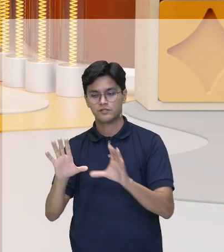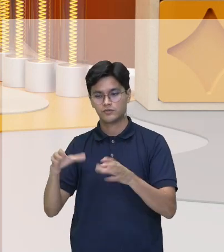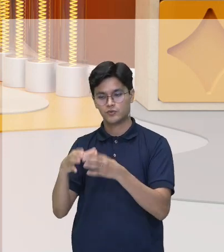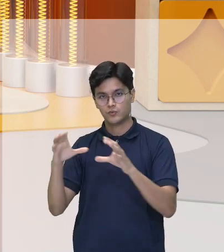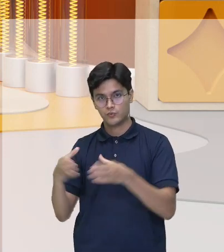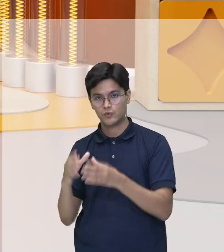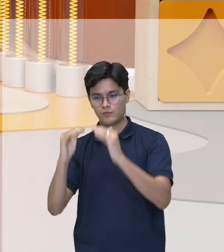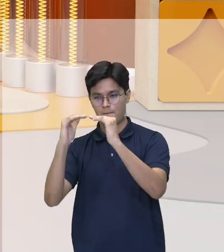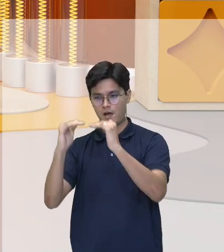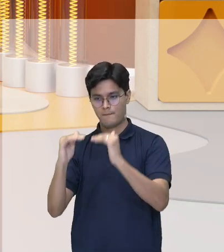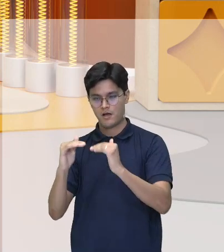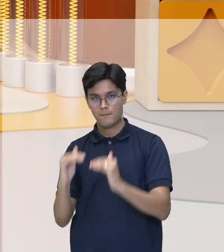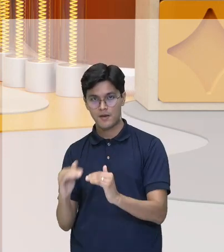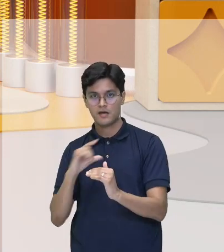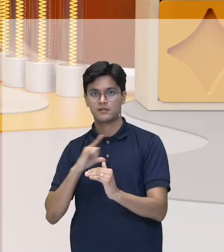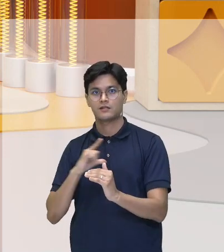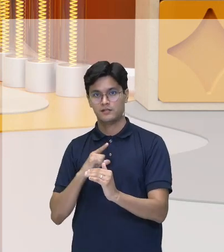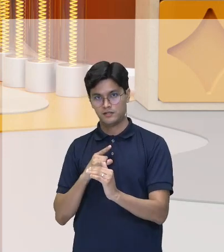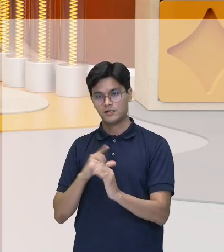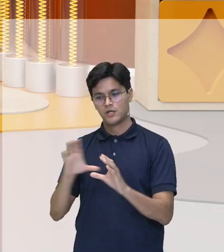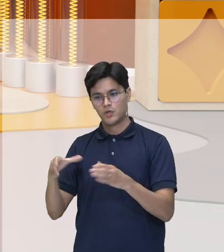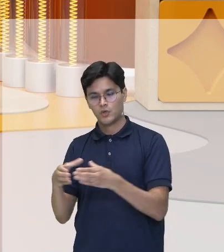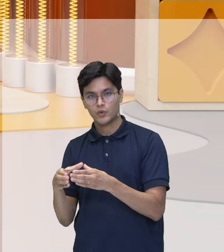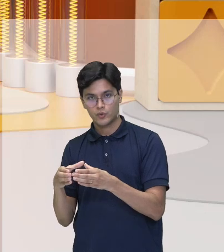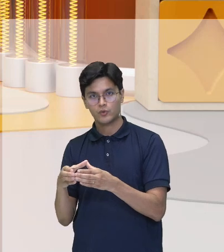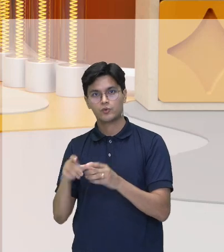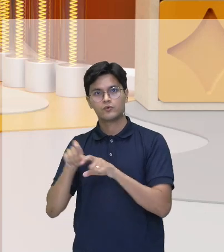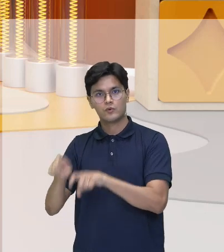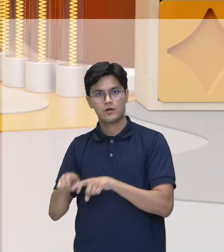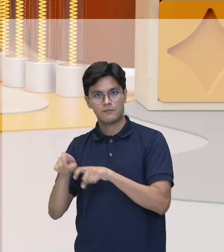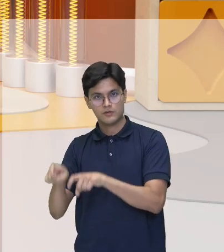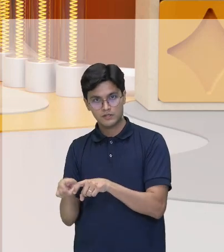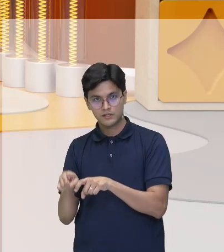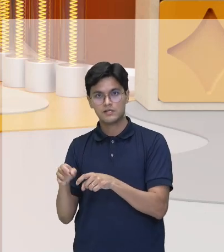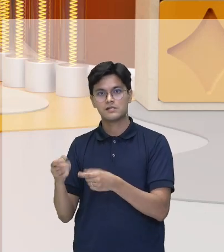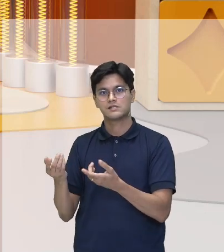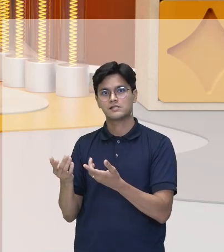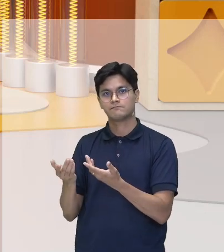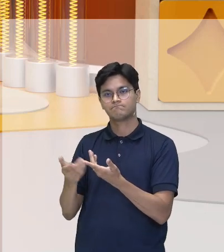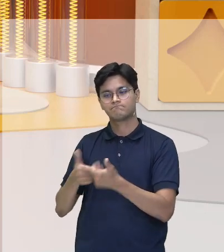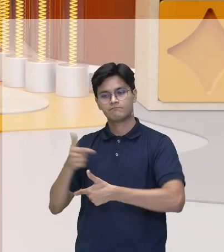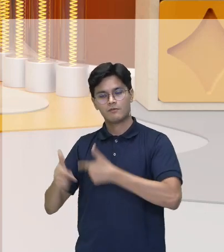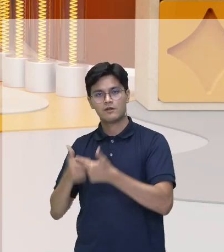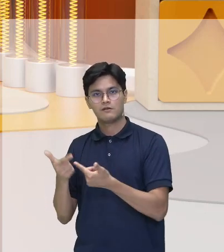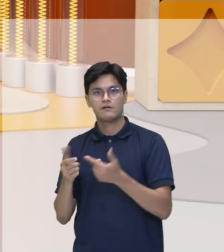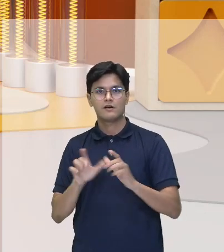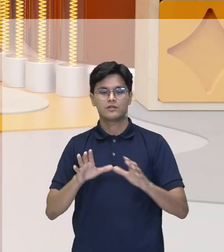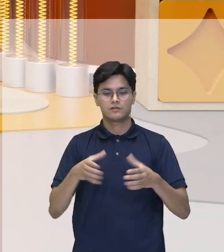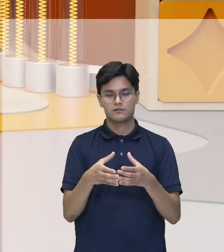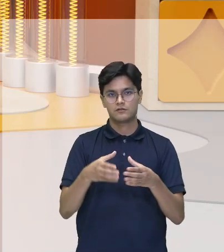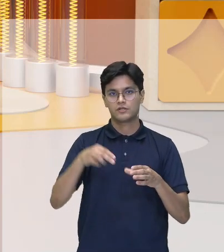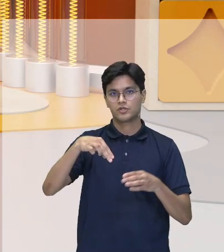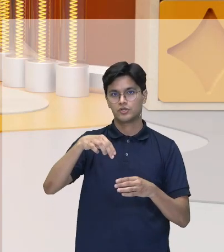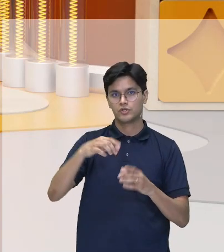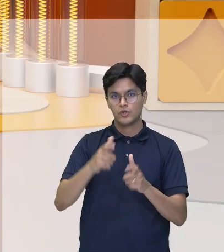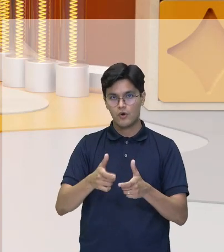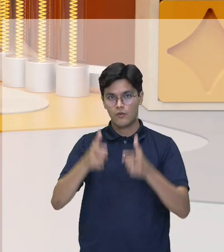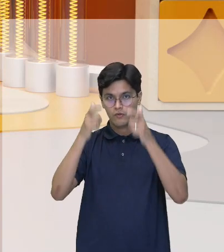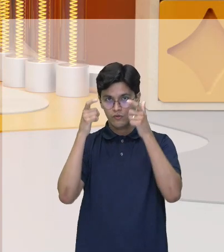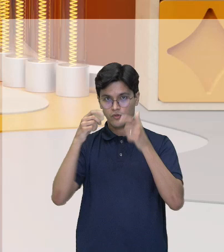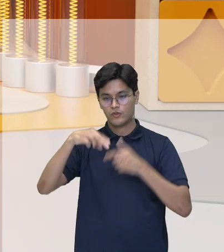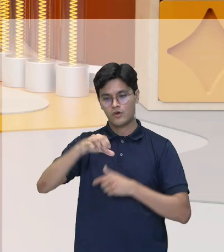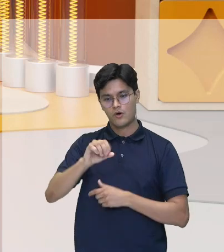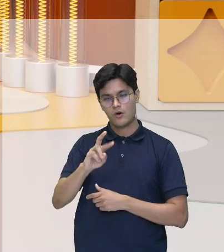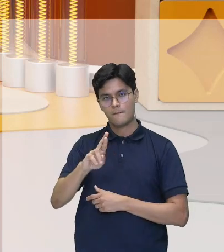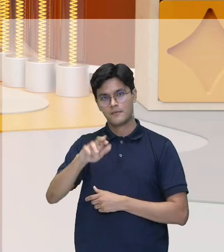Era Moderna, aproximadamente entre os séculos XV e XVIII. Esse período ele é caracterizado